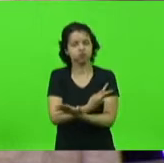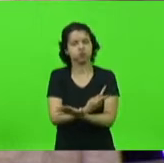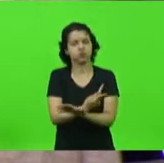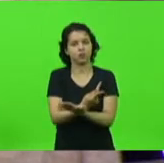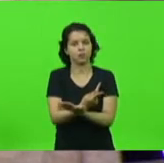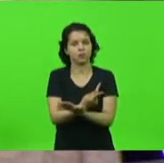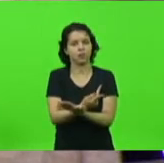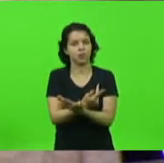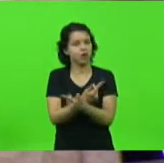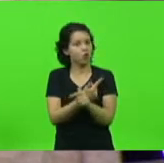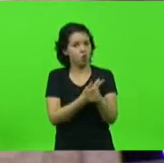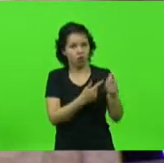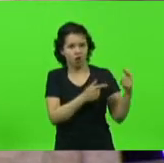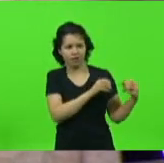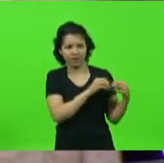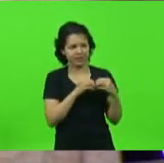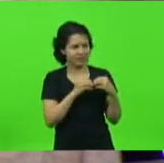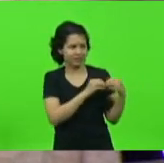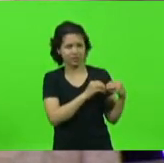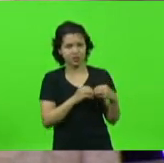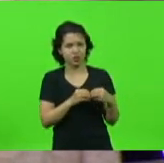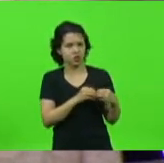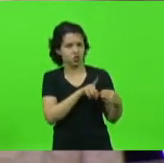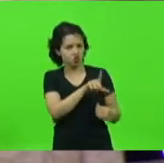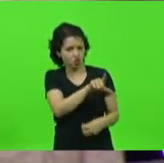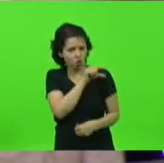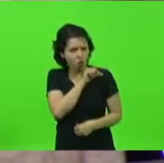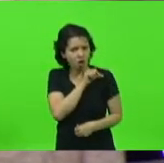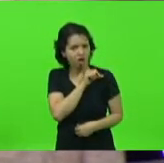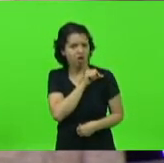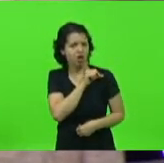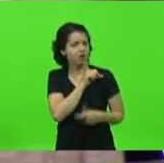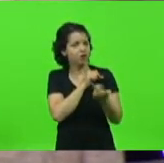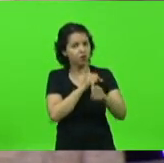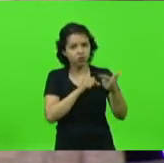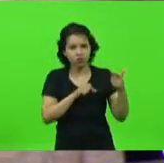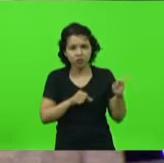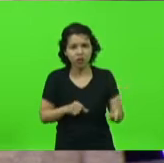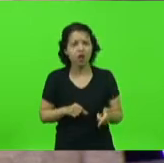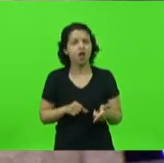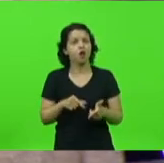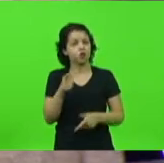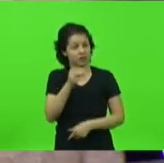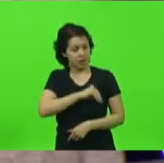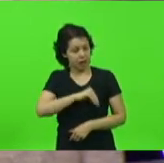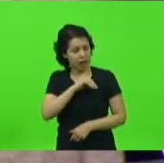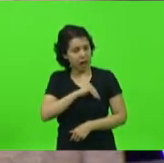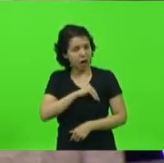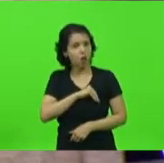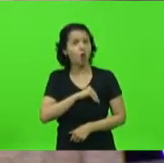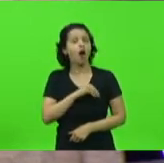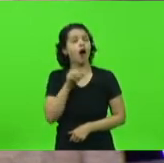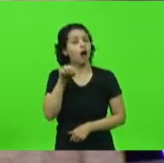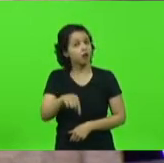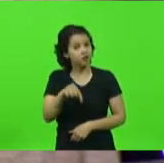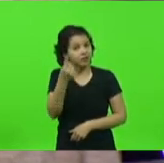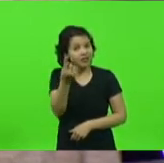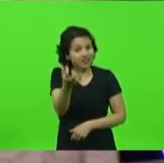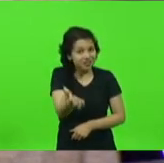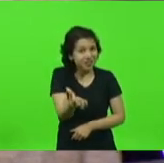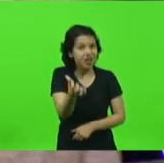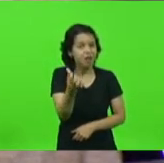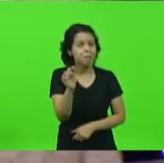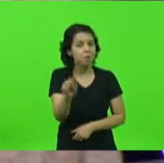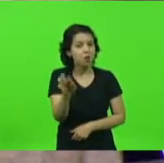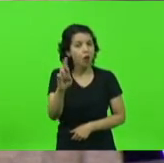Nenhum vizinho nosso tomou essa escolha. Eu repito, o salário que aqui será de R$16 mil, no Paraná